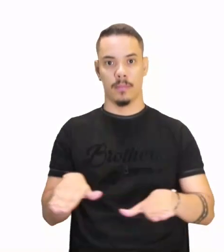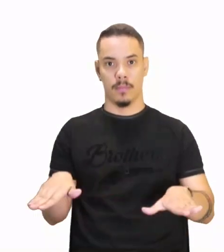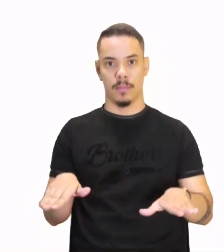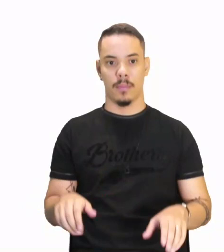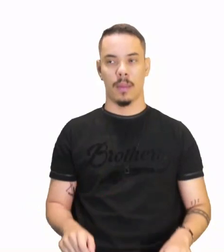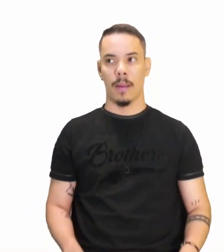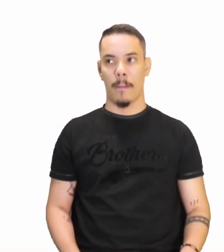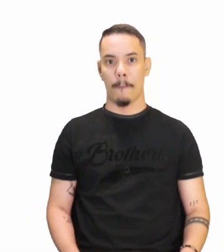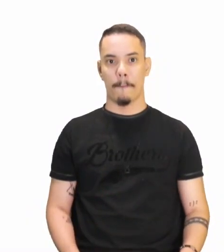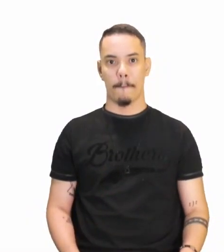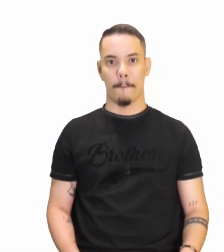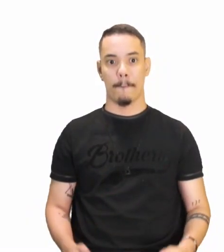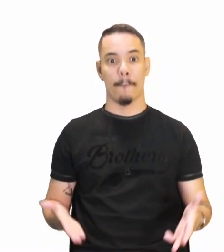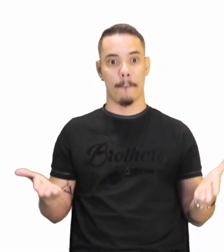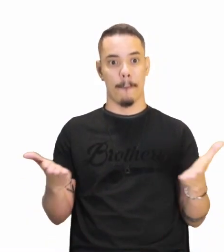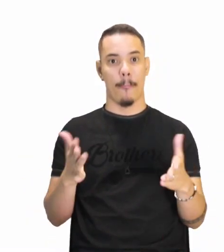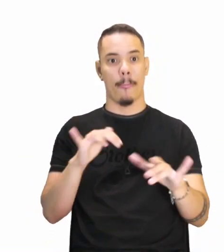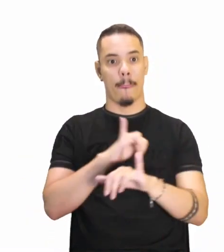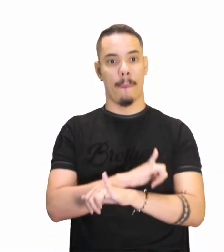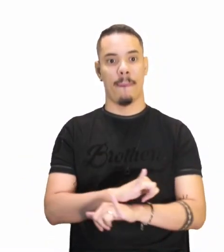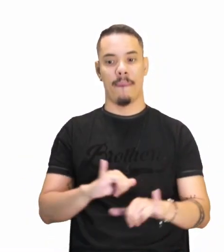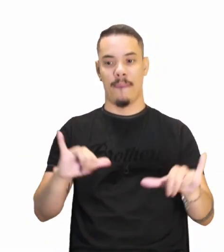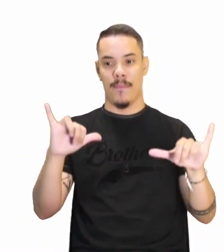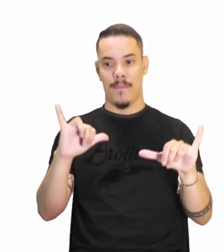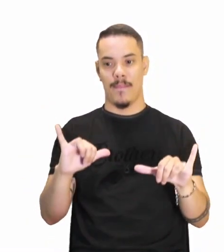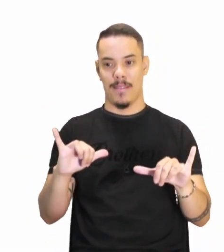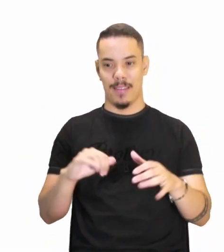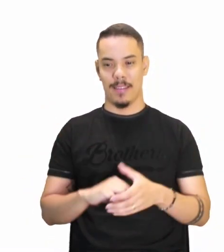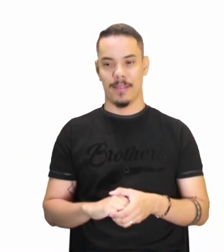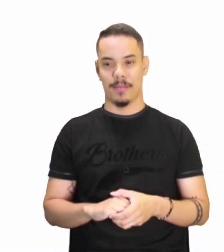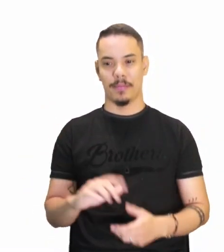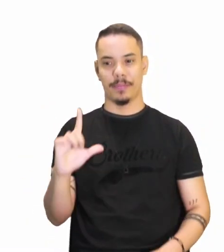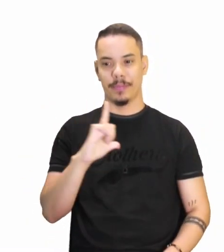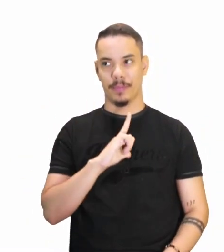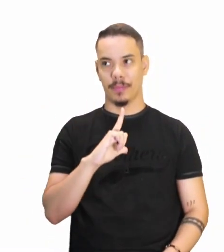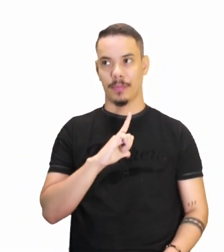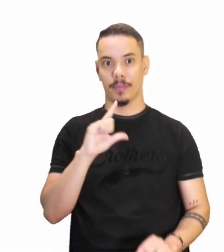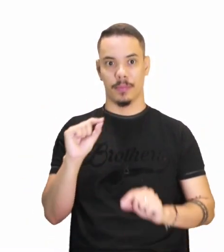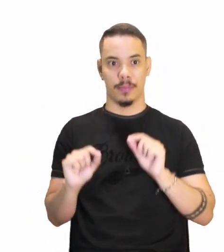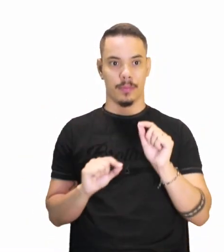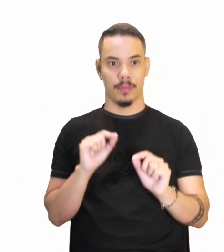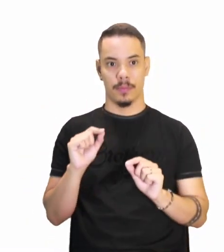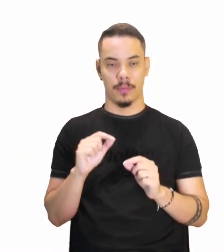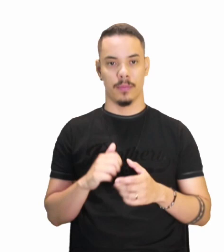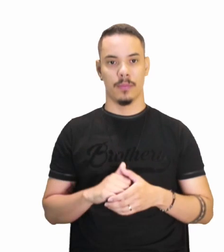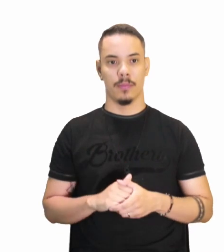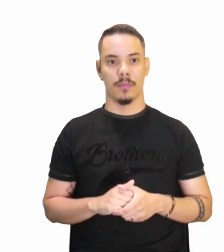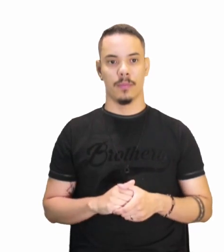vamos lá ao enunciado da questão temos aqui o seguinte ó